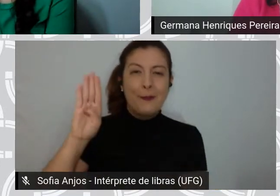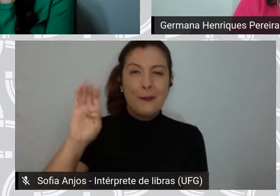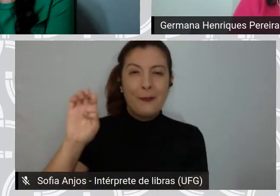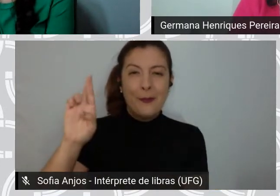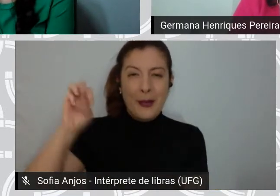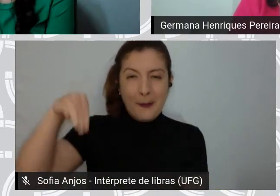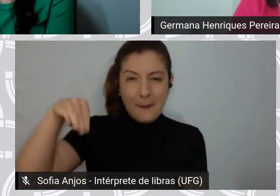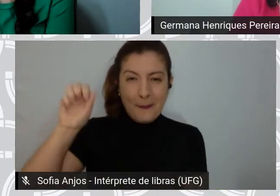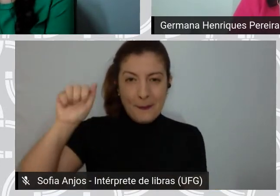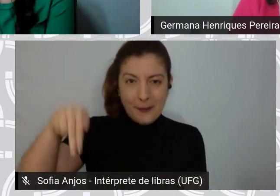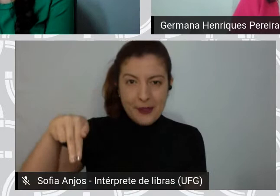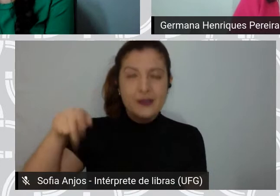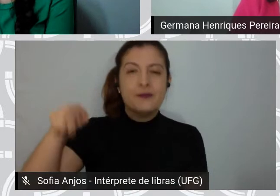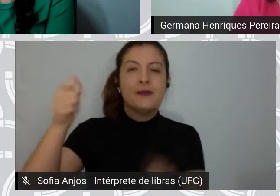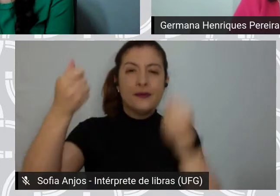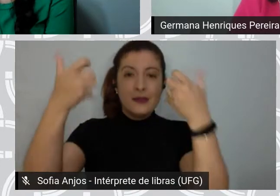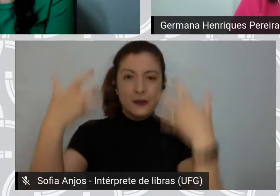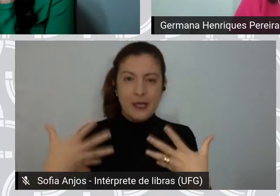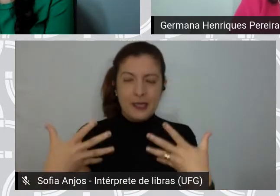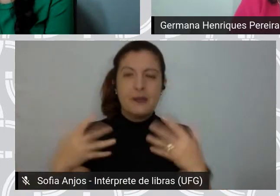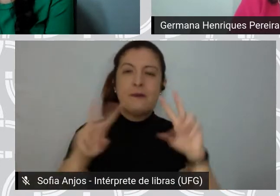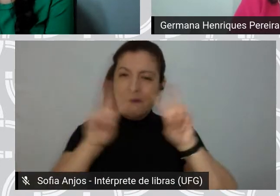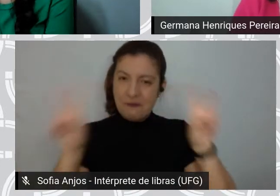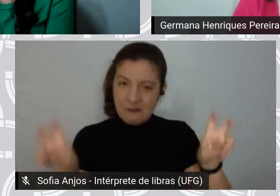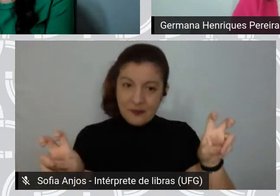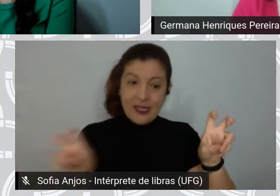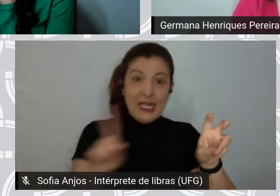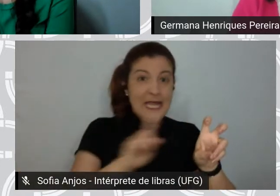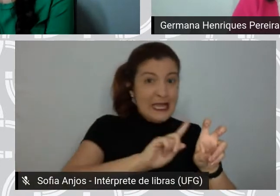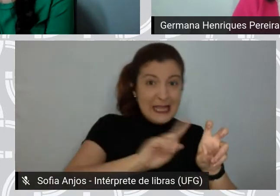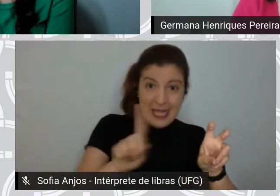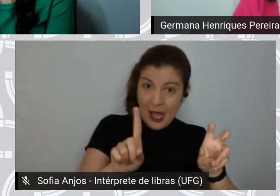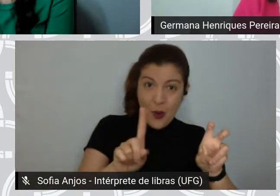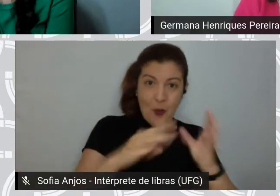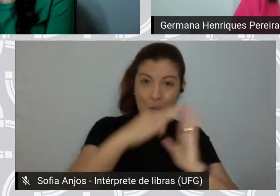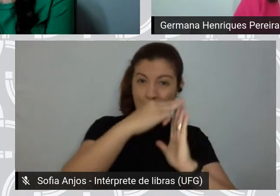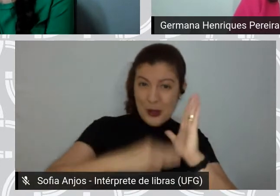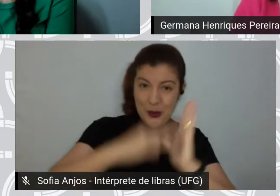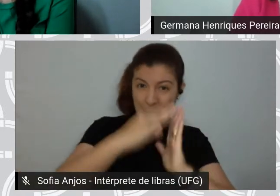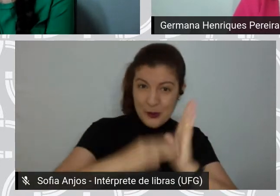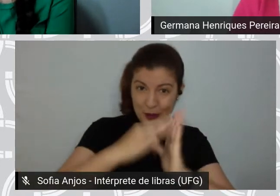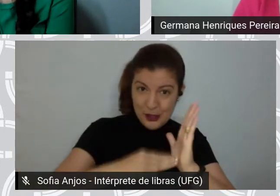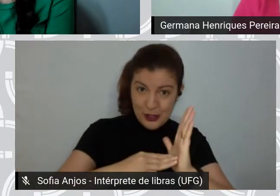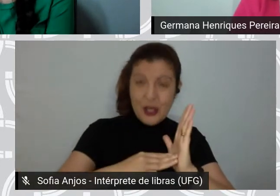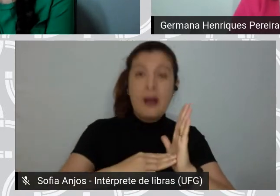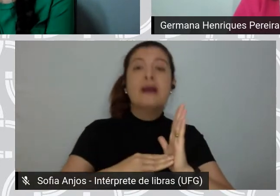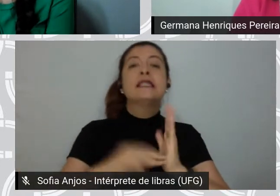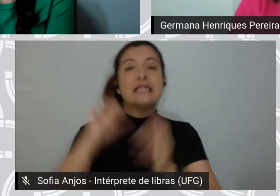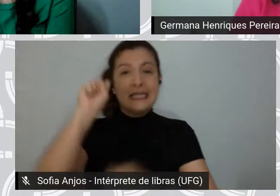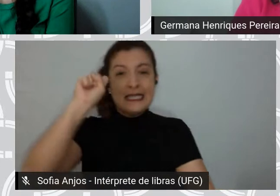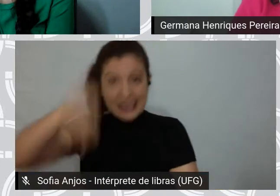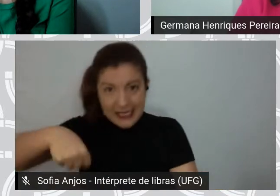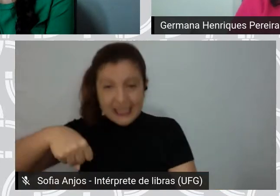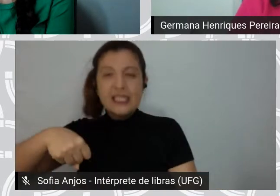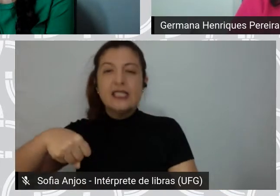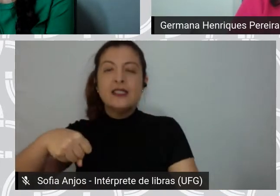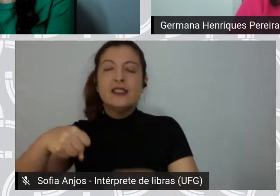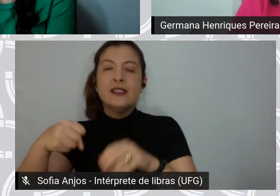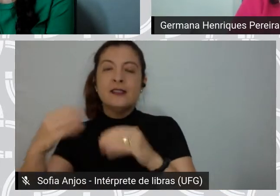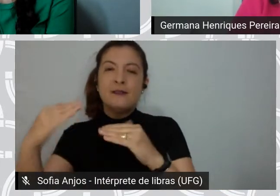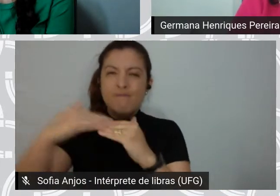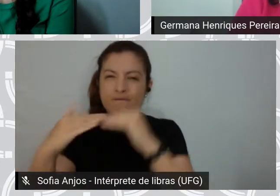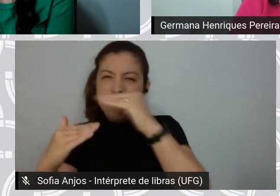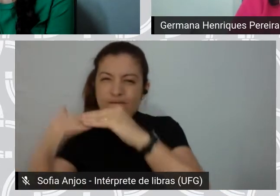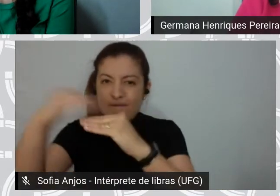não metodologizar, mas sistematizar. Depois, lá em Pour une critique, ele vai falar em esboço